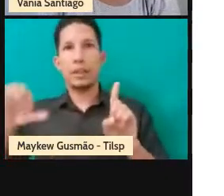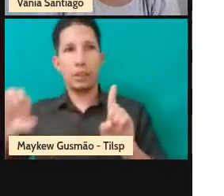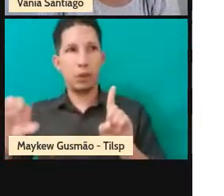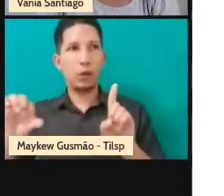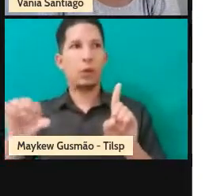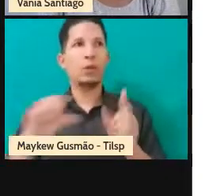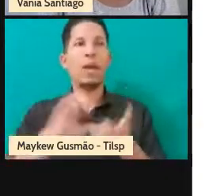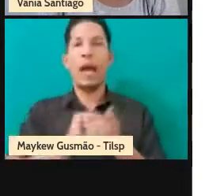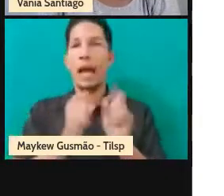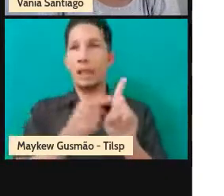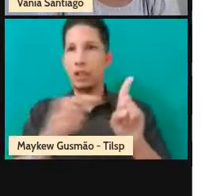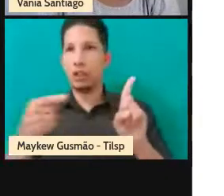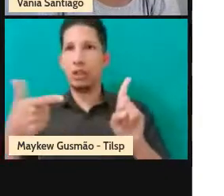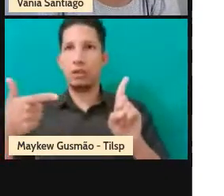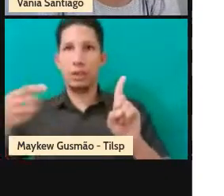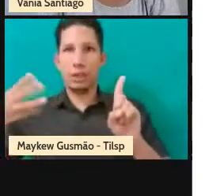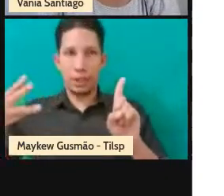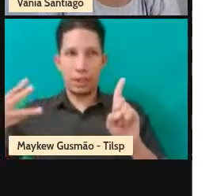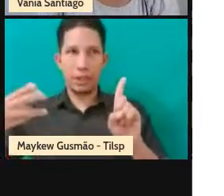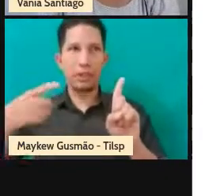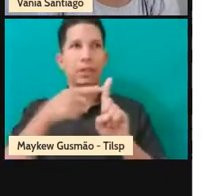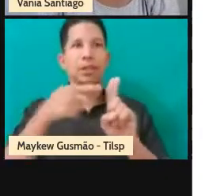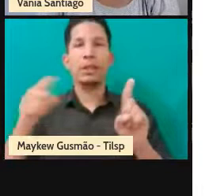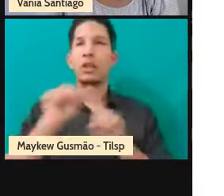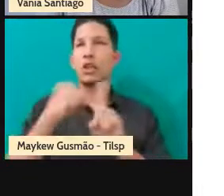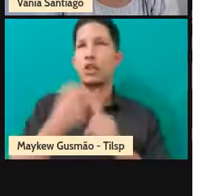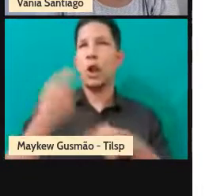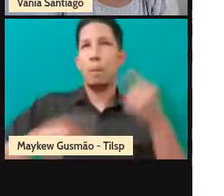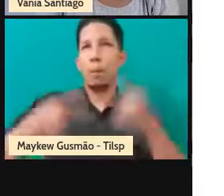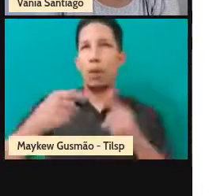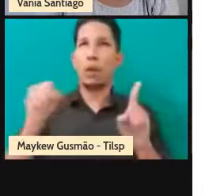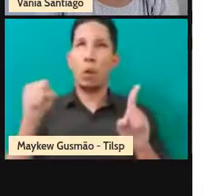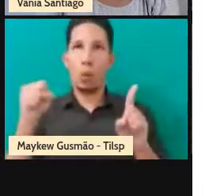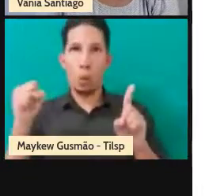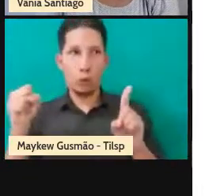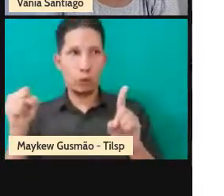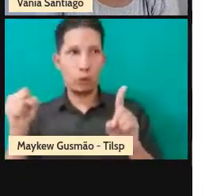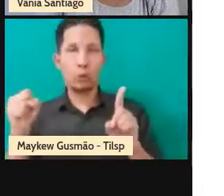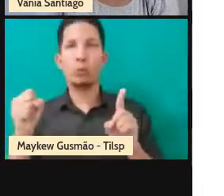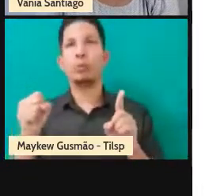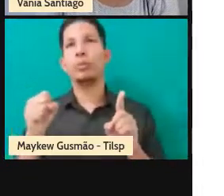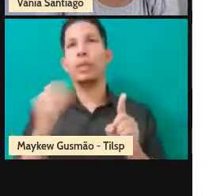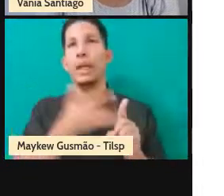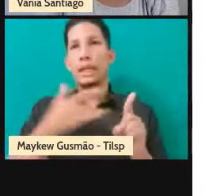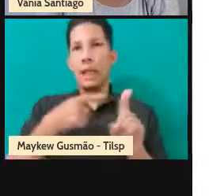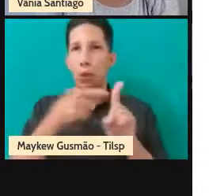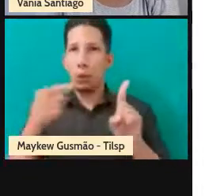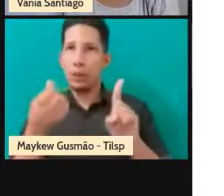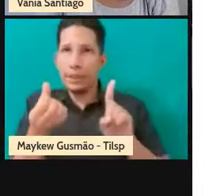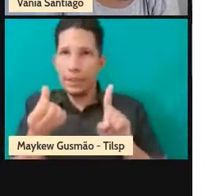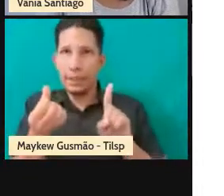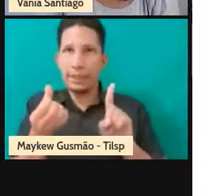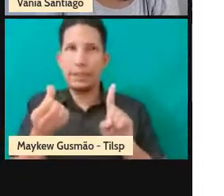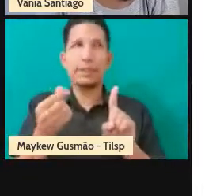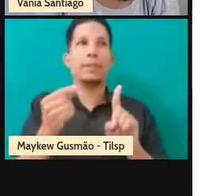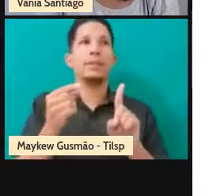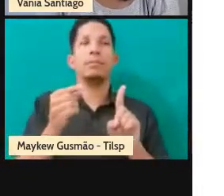artística, 23, esfera social e política, 8, esfera da saúde, 6 teses e